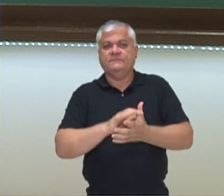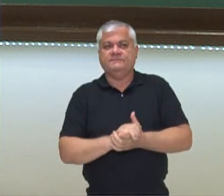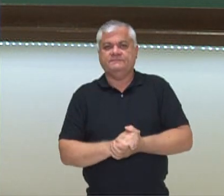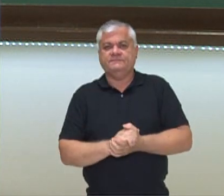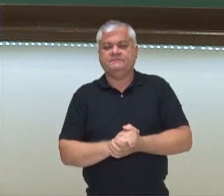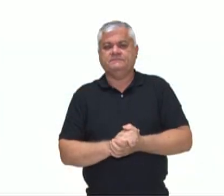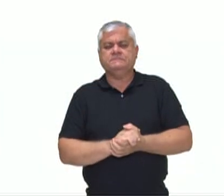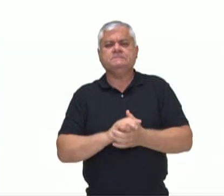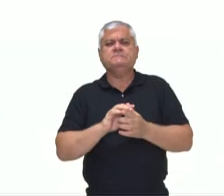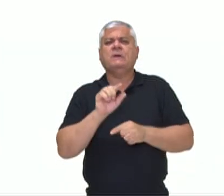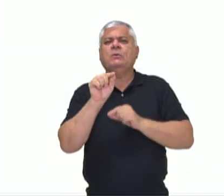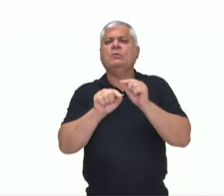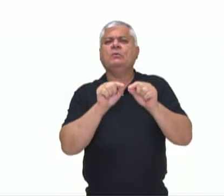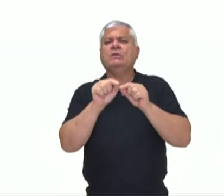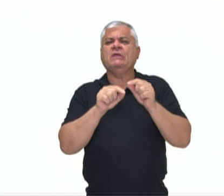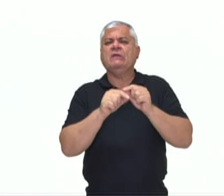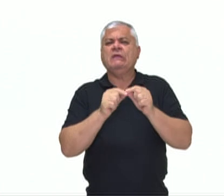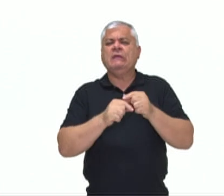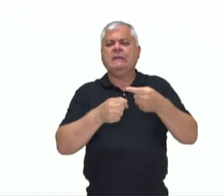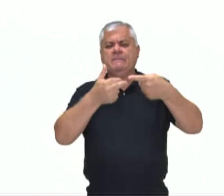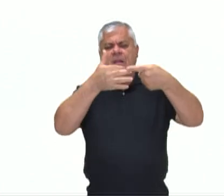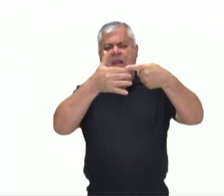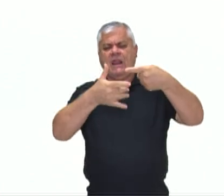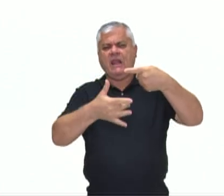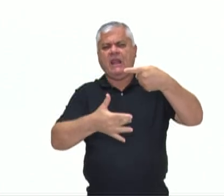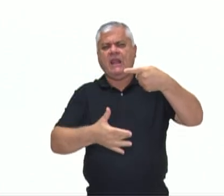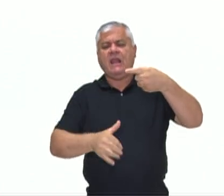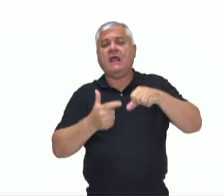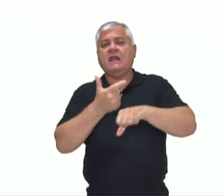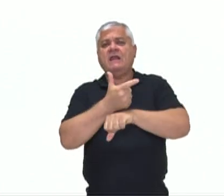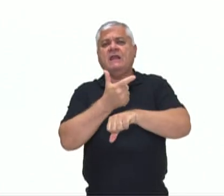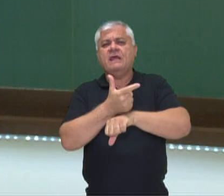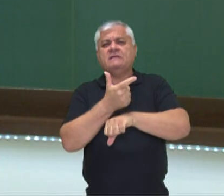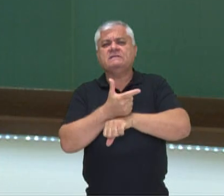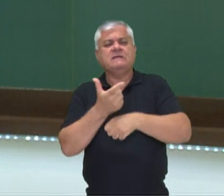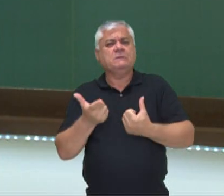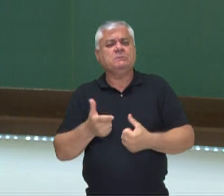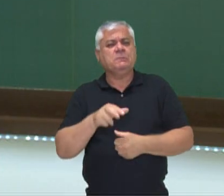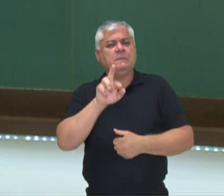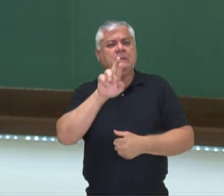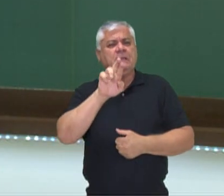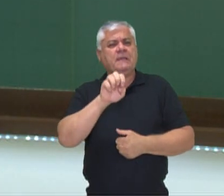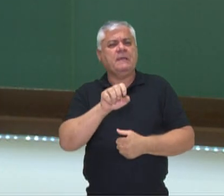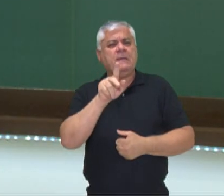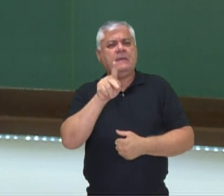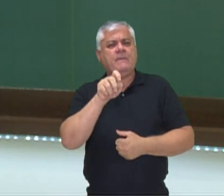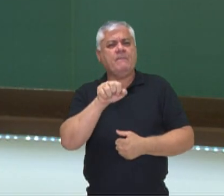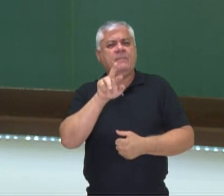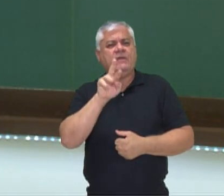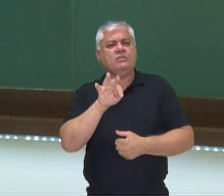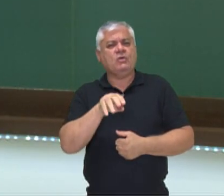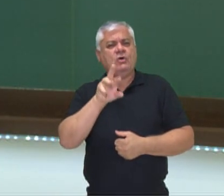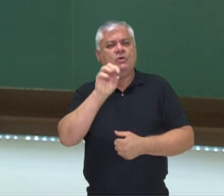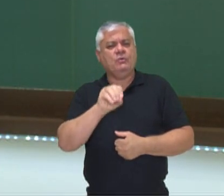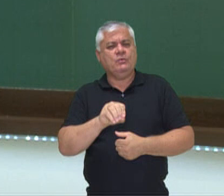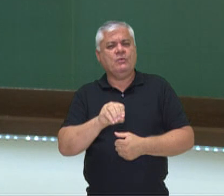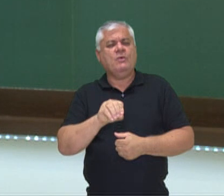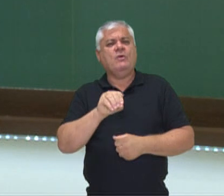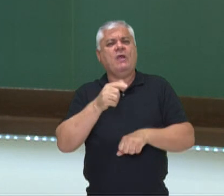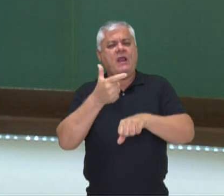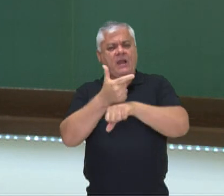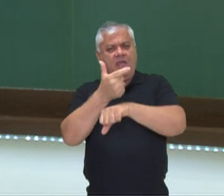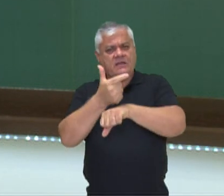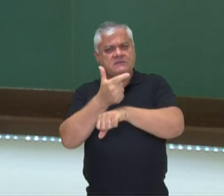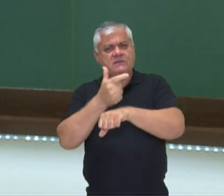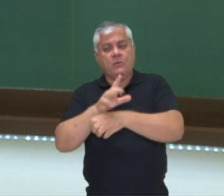Mas afinal, o que é um repertório lexical? Bom, primeiro você precisa se lembrar que cada língua tem seu léxico